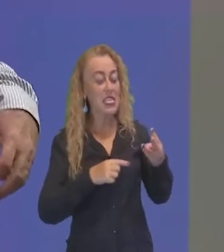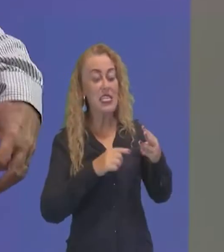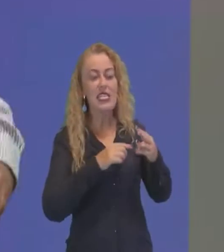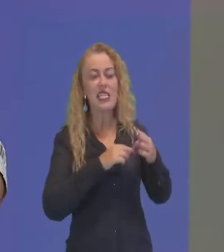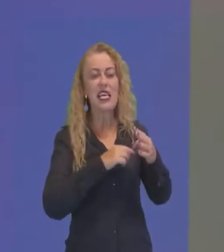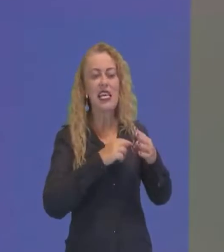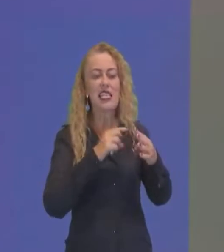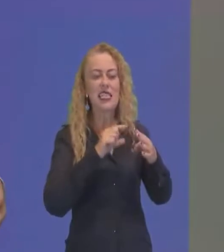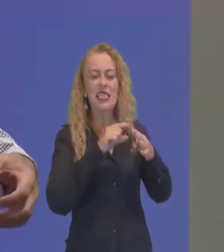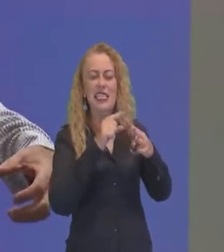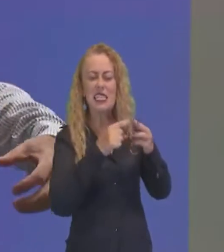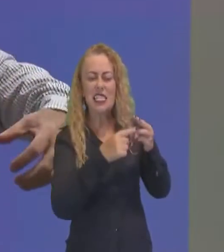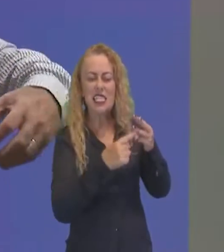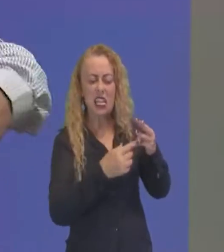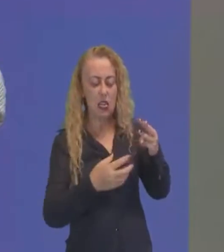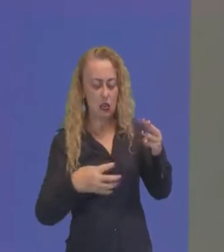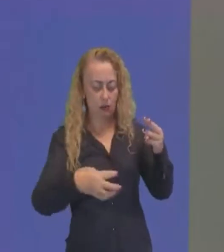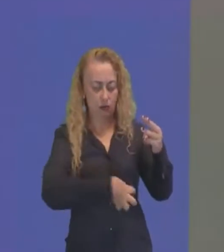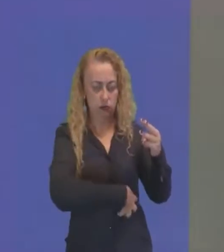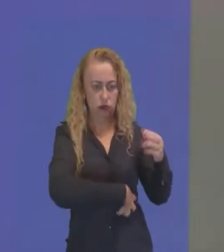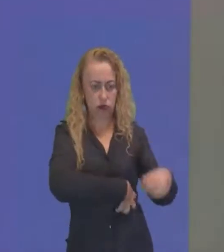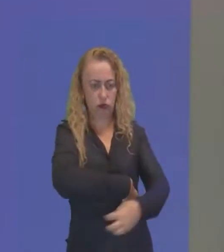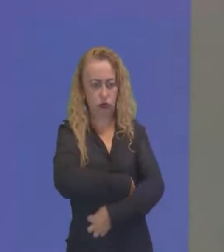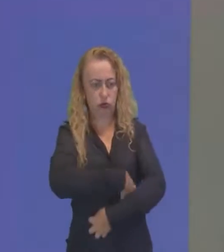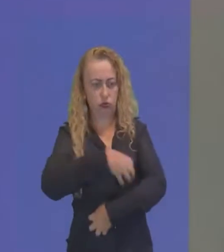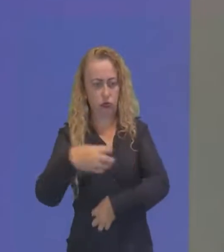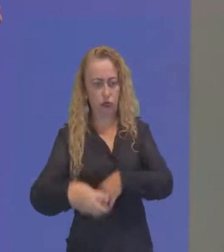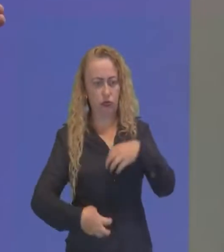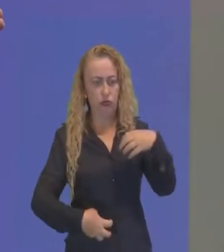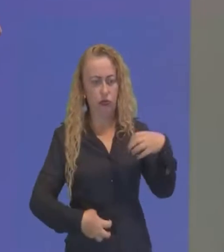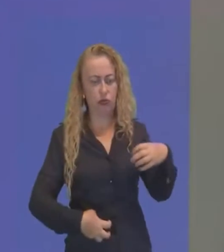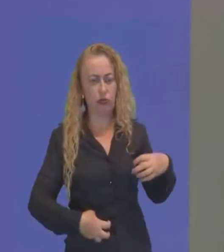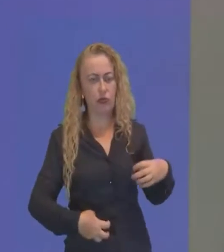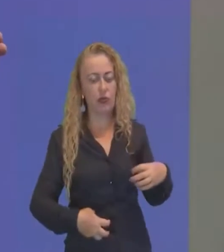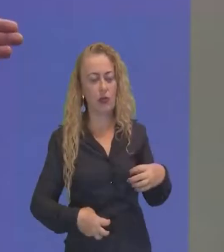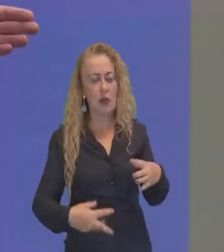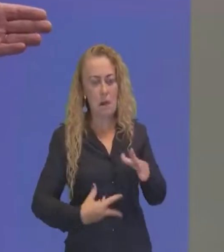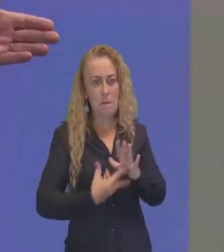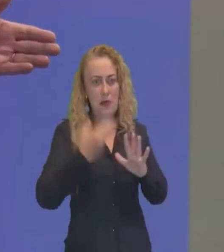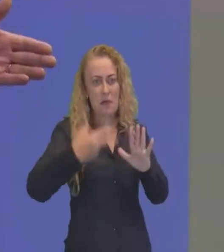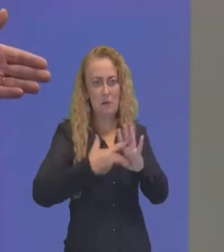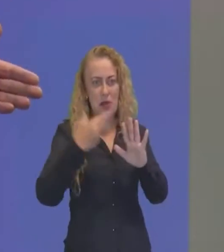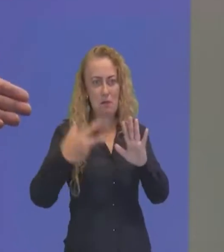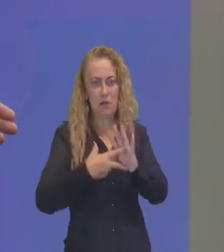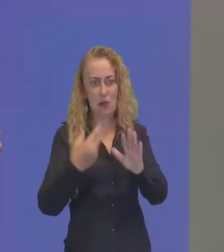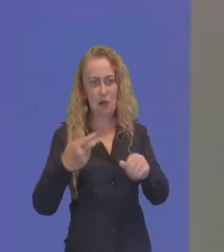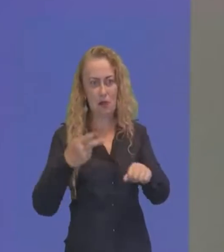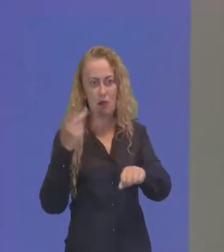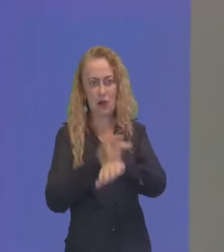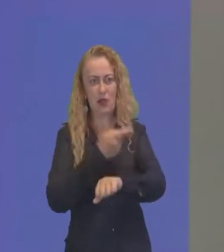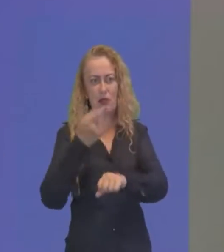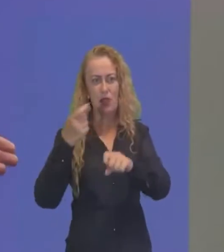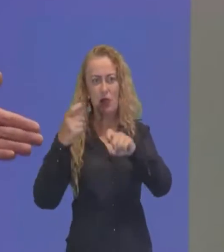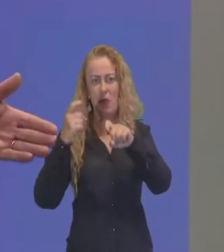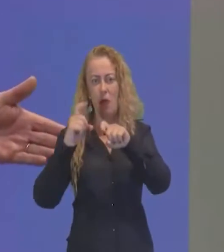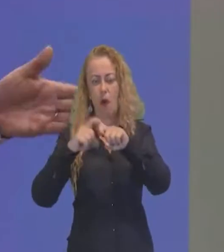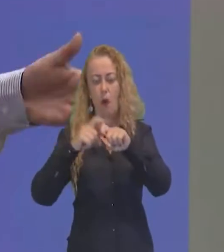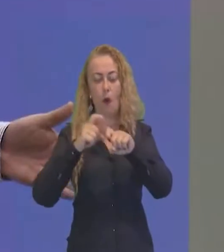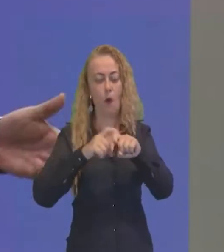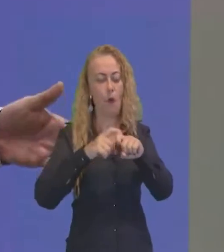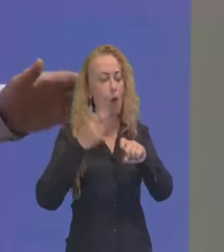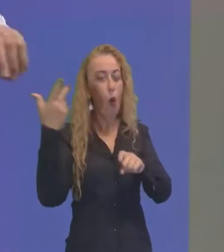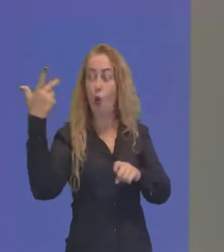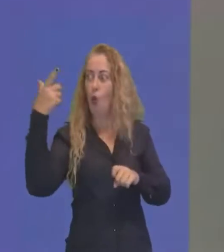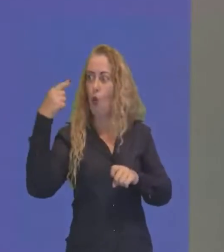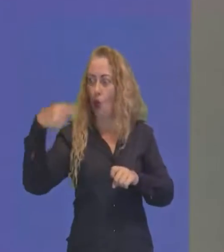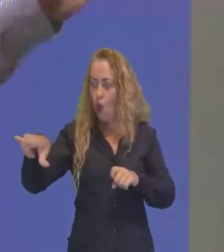um colado na aorta, era um colado não sei aonde. E ele teve que fazer algo assim, cirúrgico e preciso, porque se ele